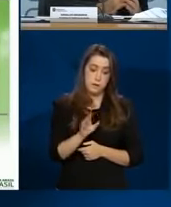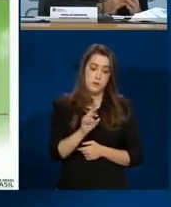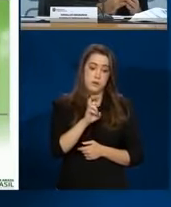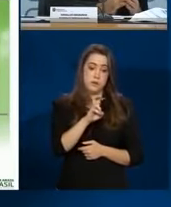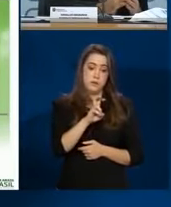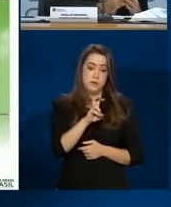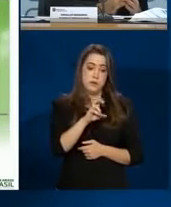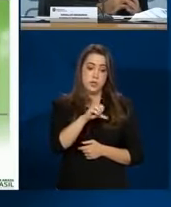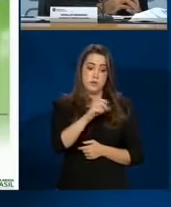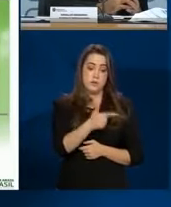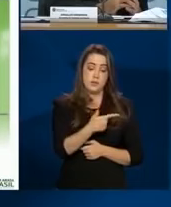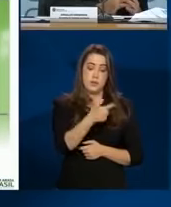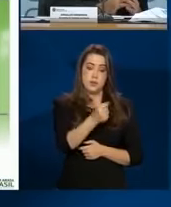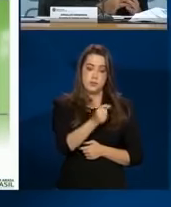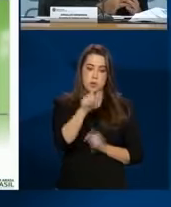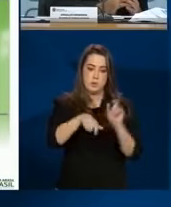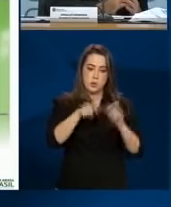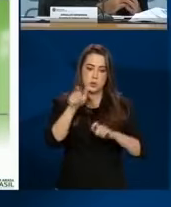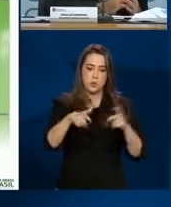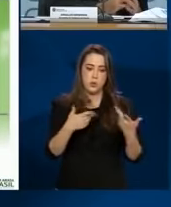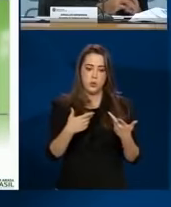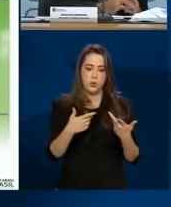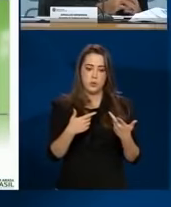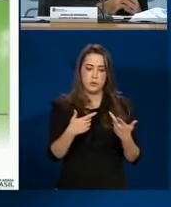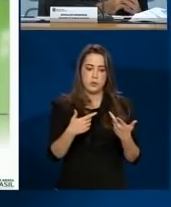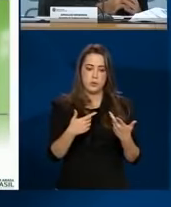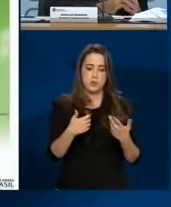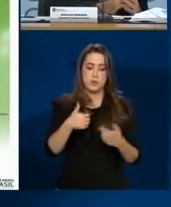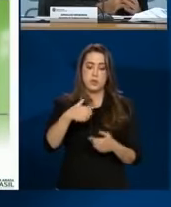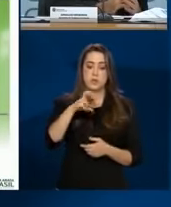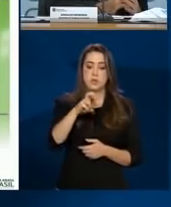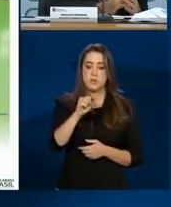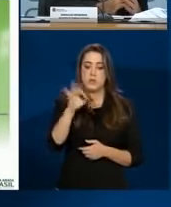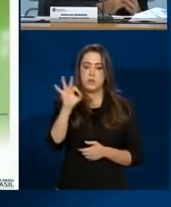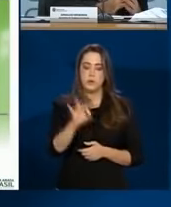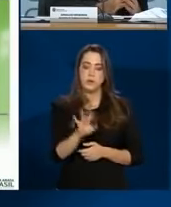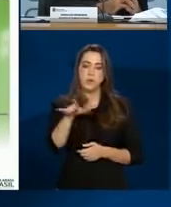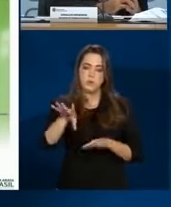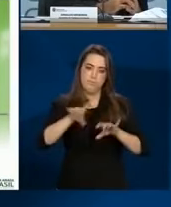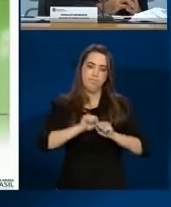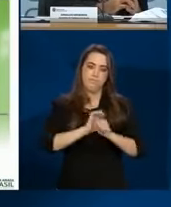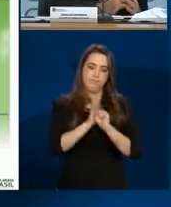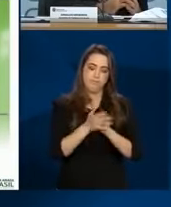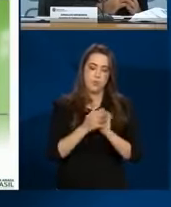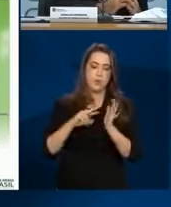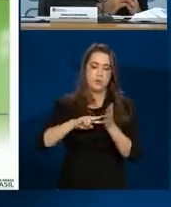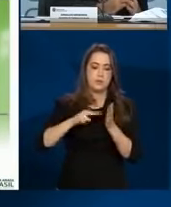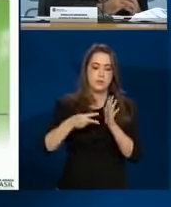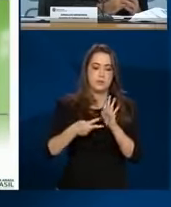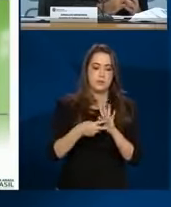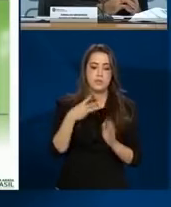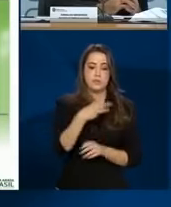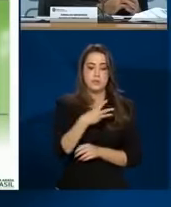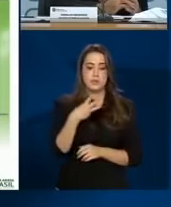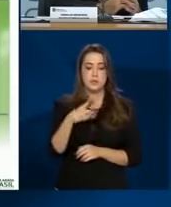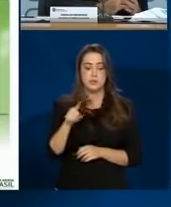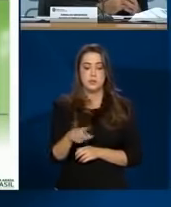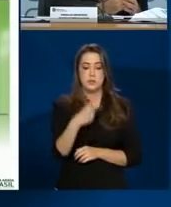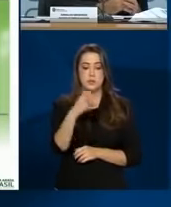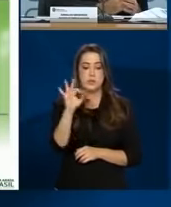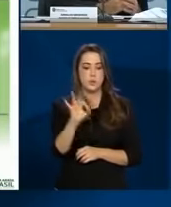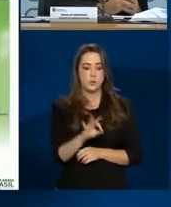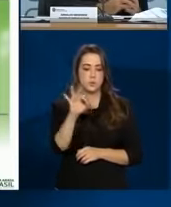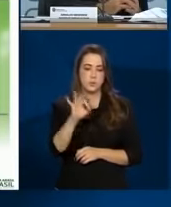58,8% confirmados por Covid-19, no qual deles representam 33,2%